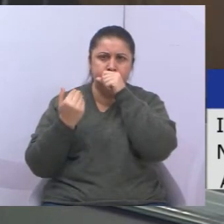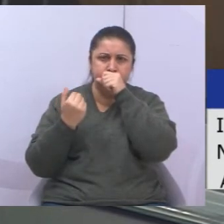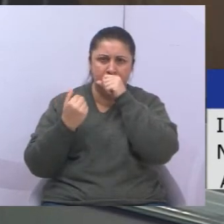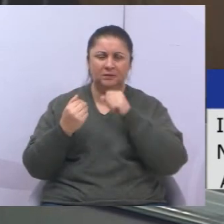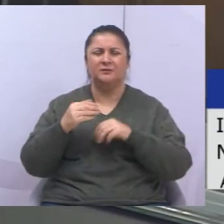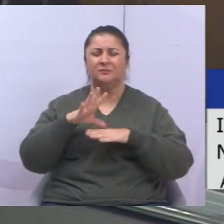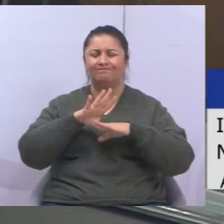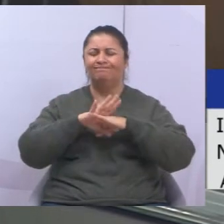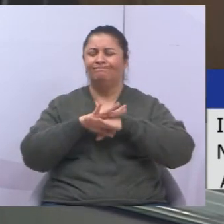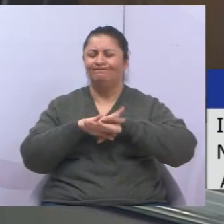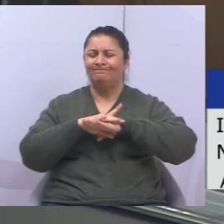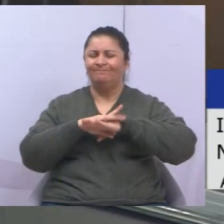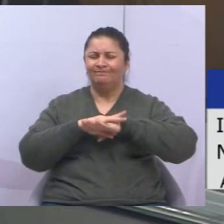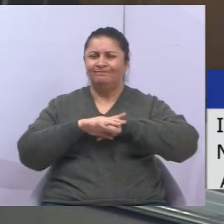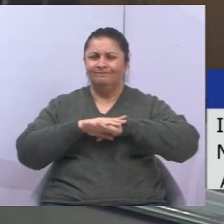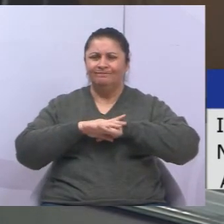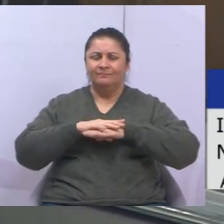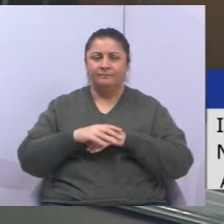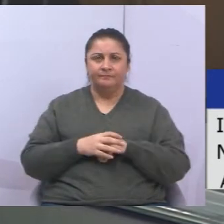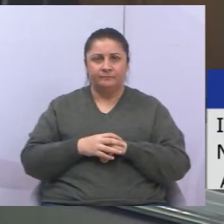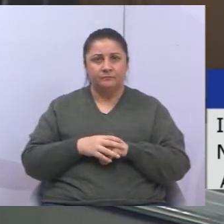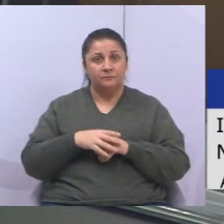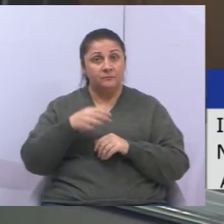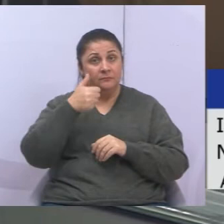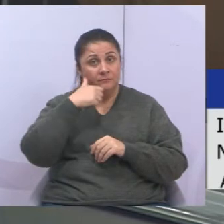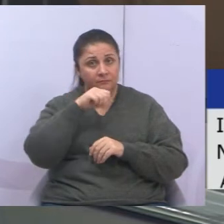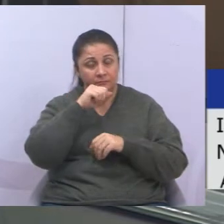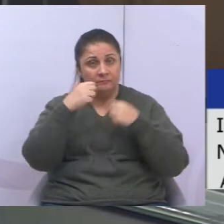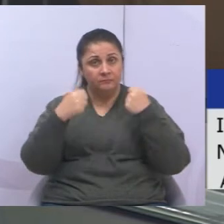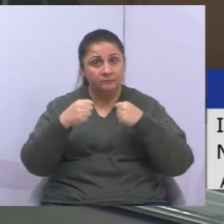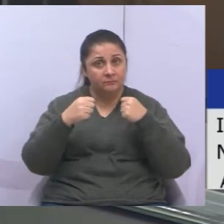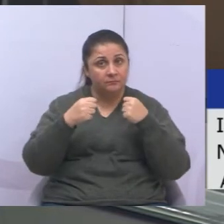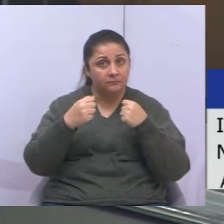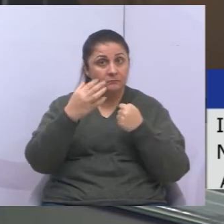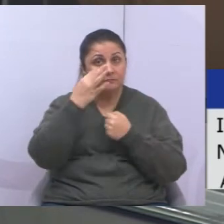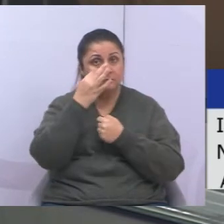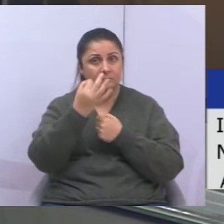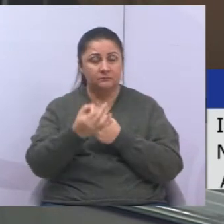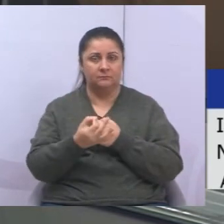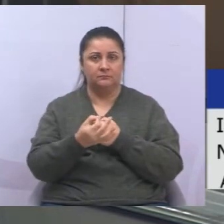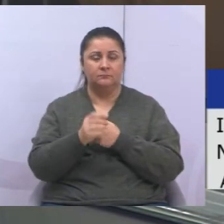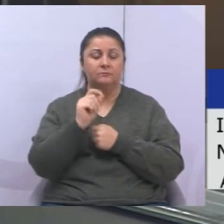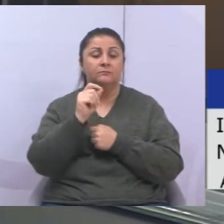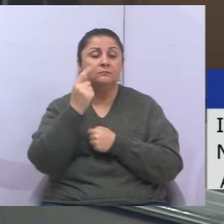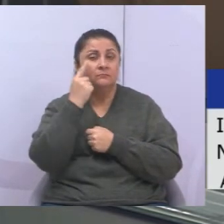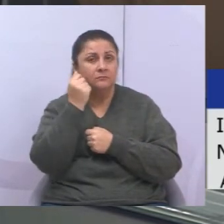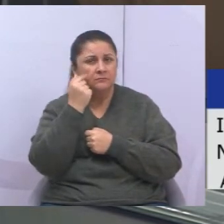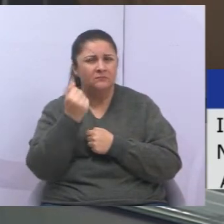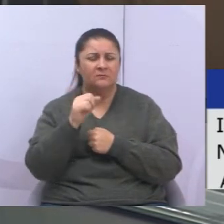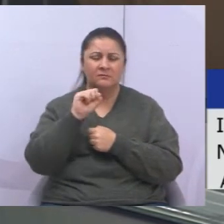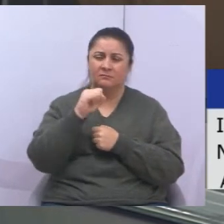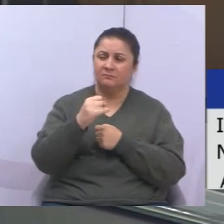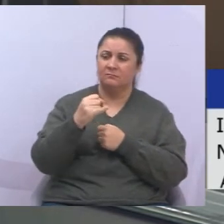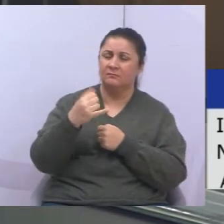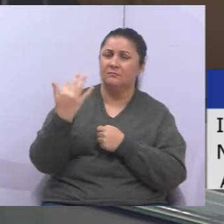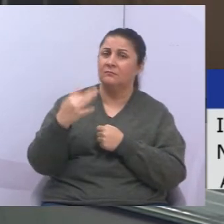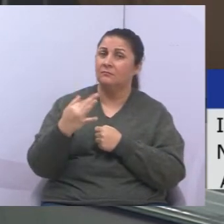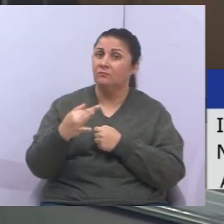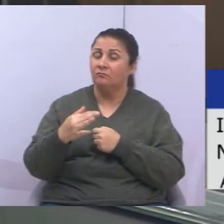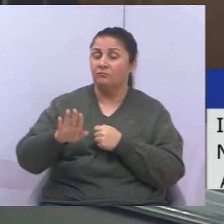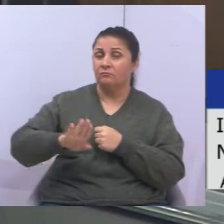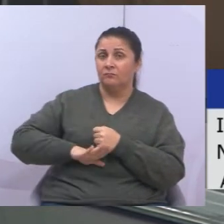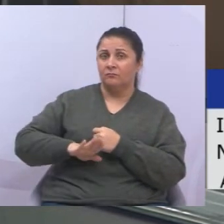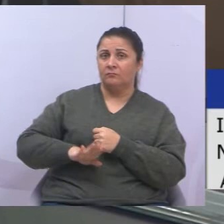generalizada. E aí você, mãe, precisa perceber qual é o choro do teu filho. Se ele chora de dor, se ele chora de